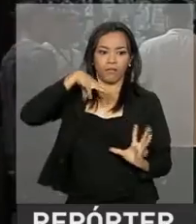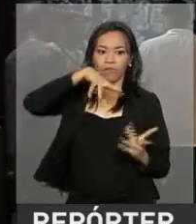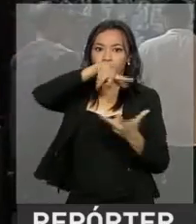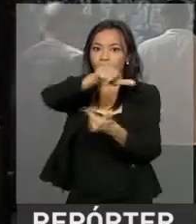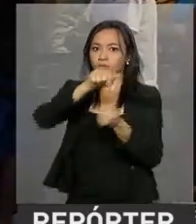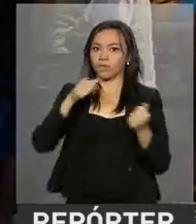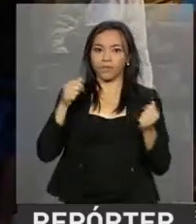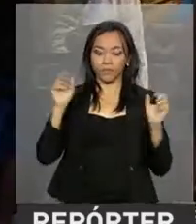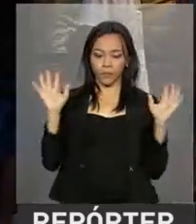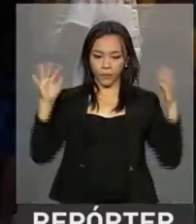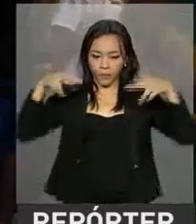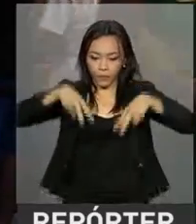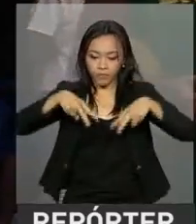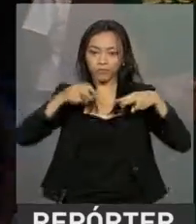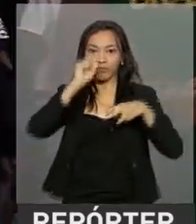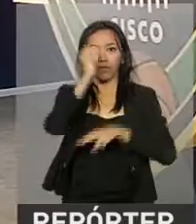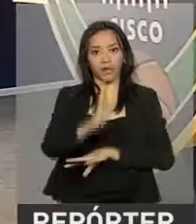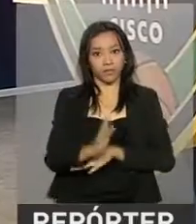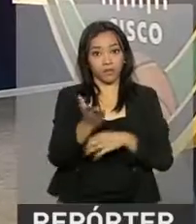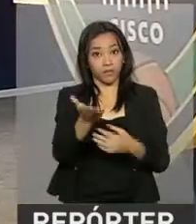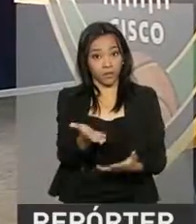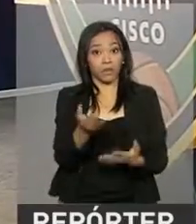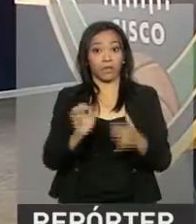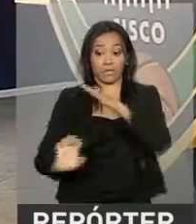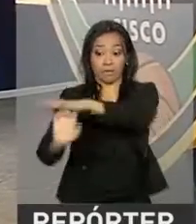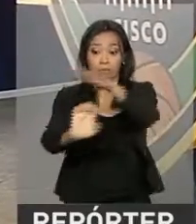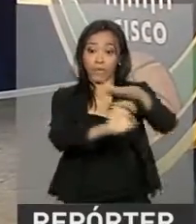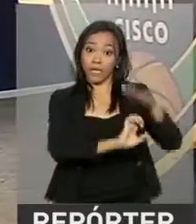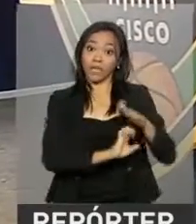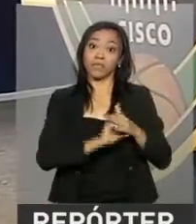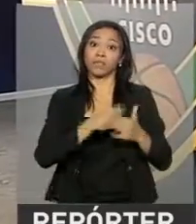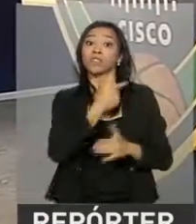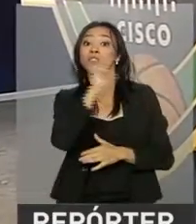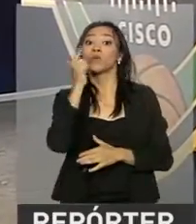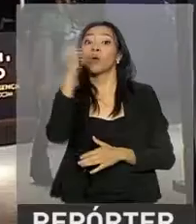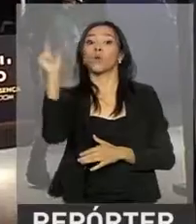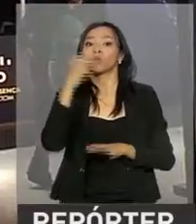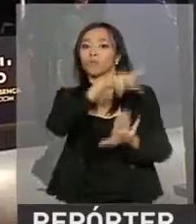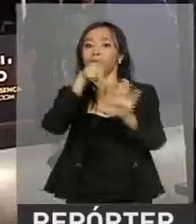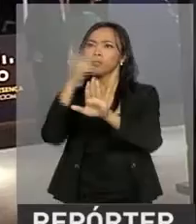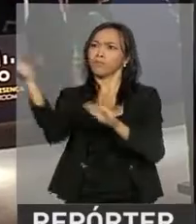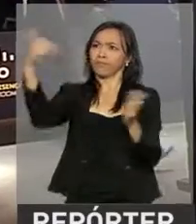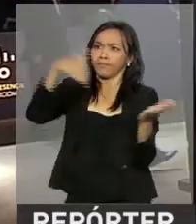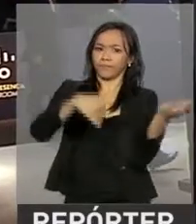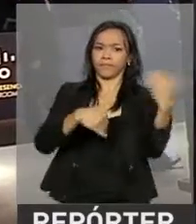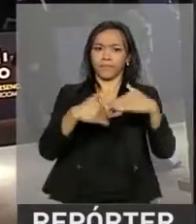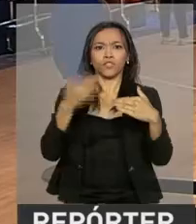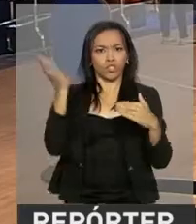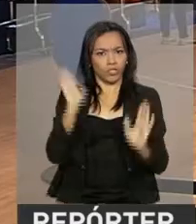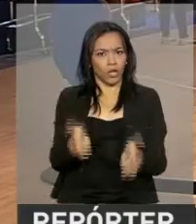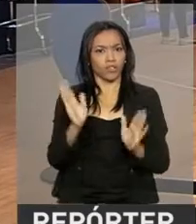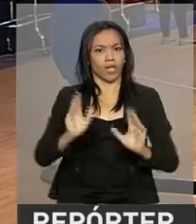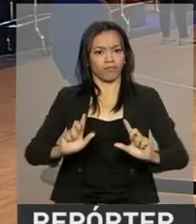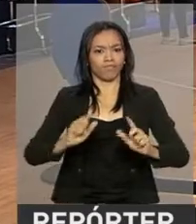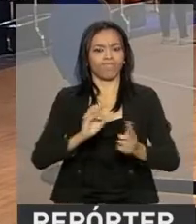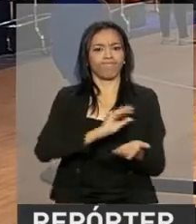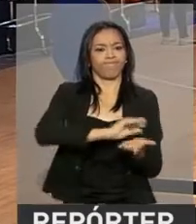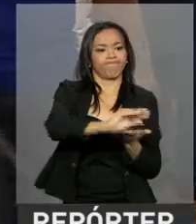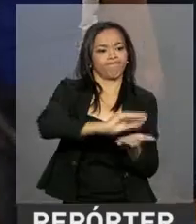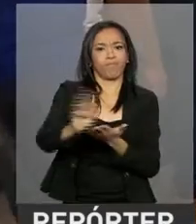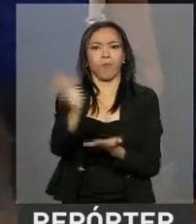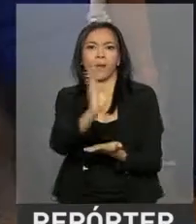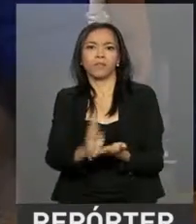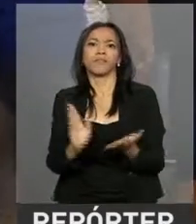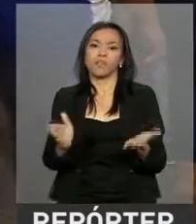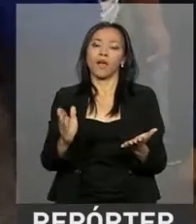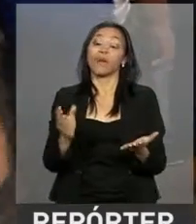olhos voltados para o nosso país, empresas estrangeiras que já investiram no Brasil esperam ainda mais para